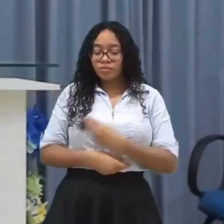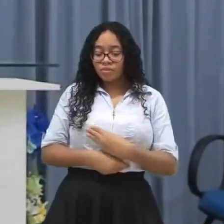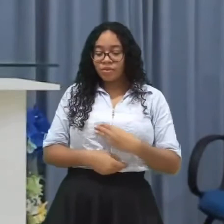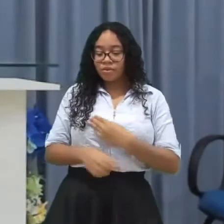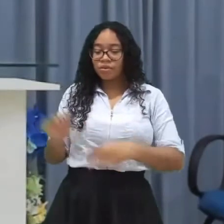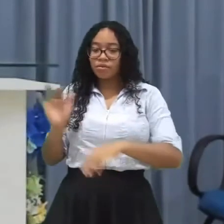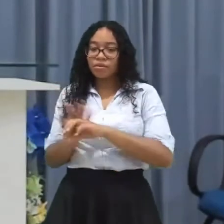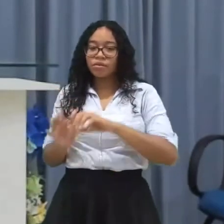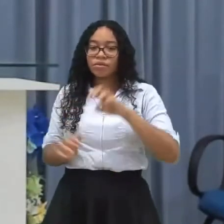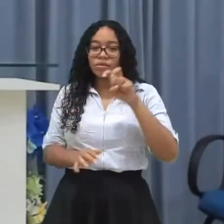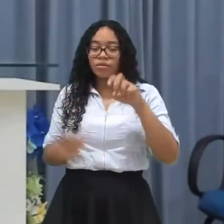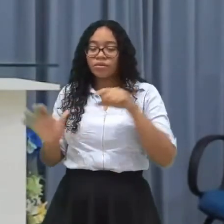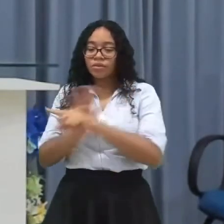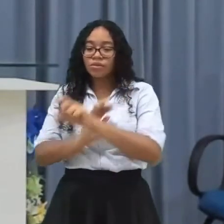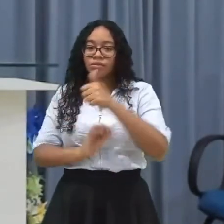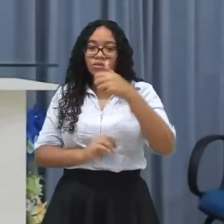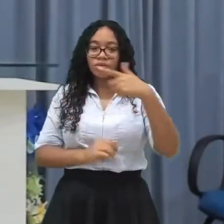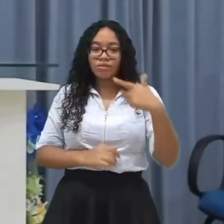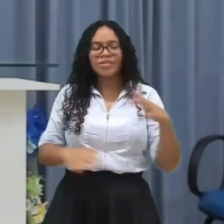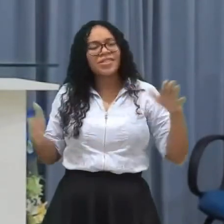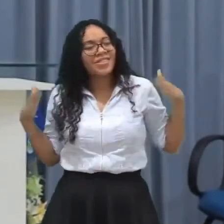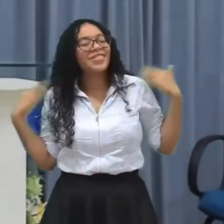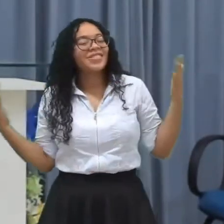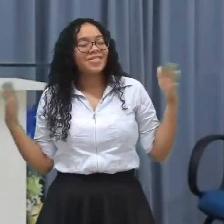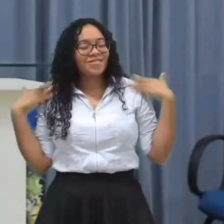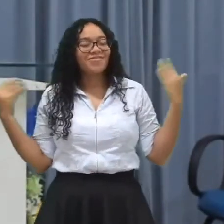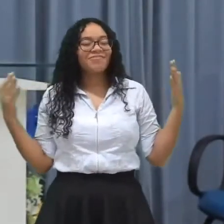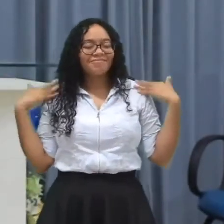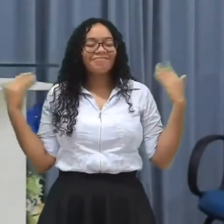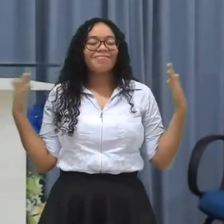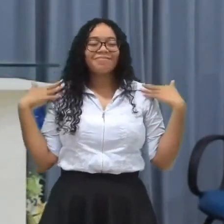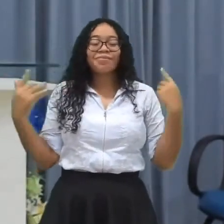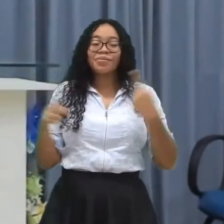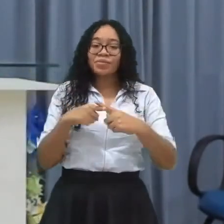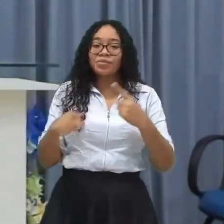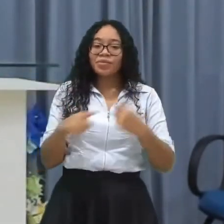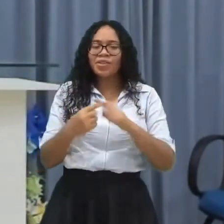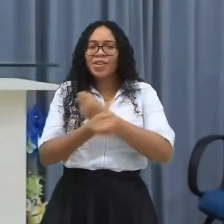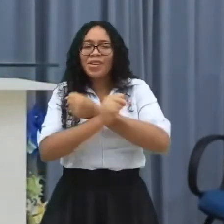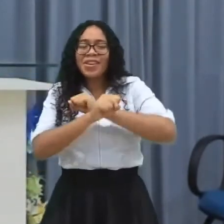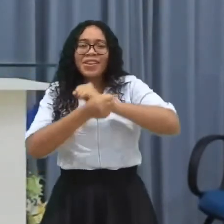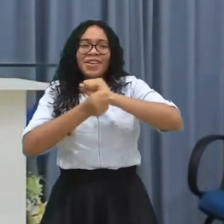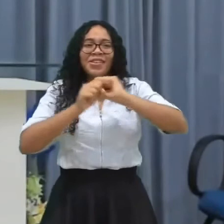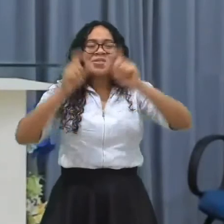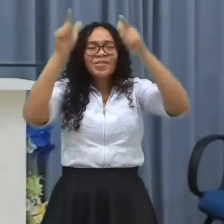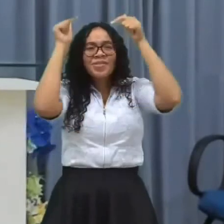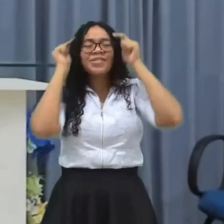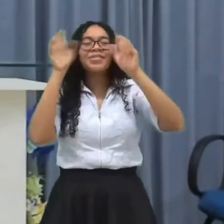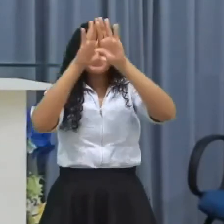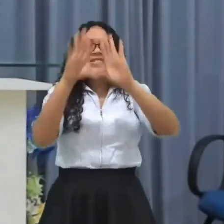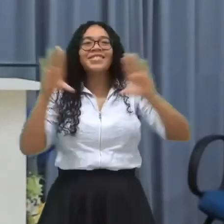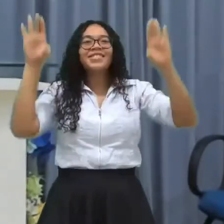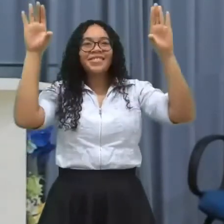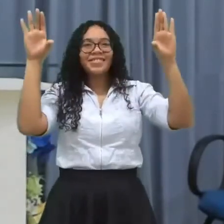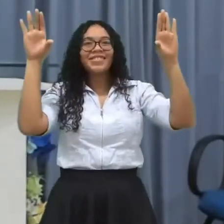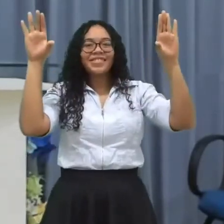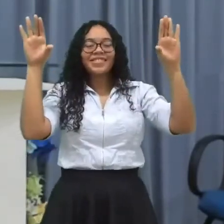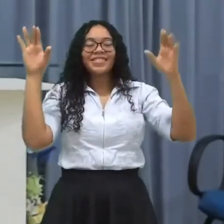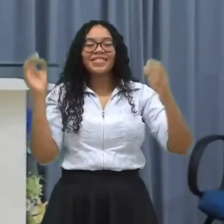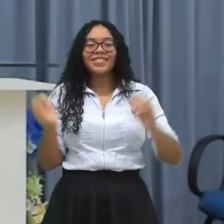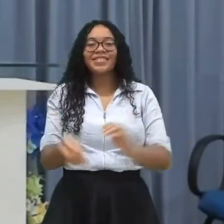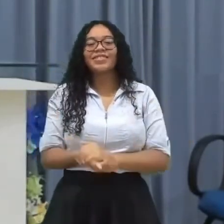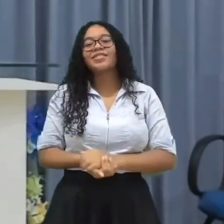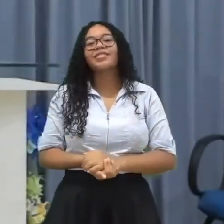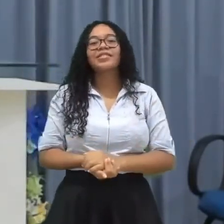5:12, exultai e alegrai-vos, porque é grande o vosso galardão nos céus, porque assim perseguiram os profetas que